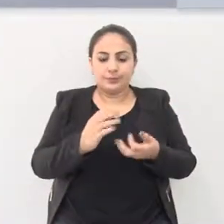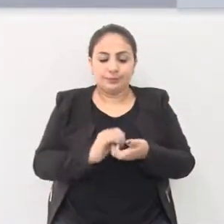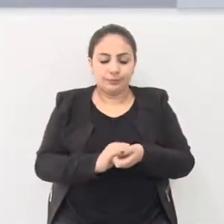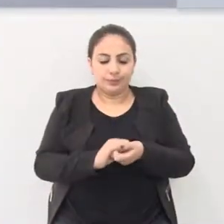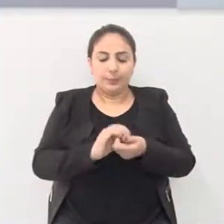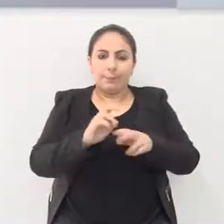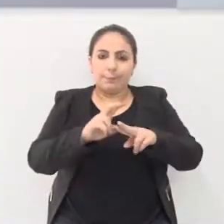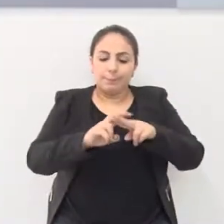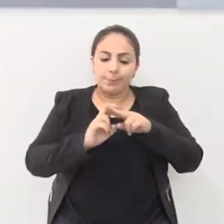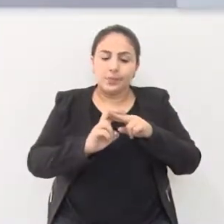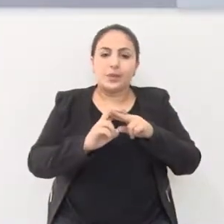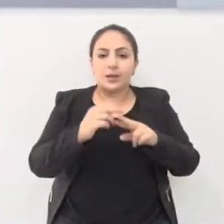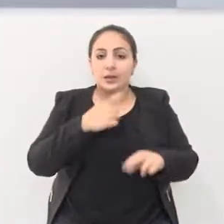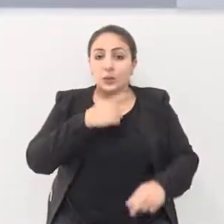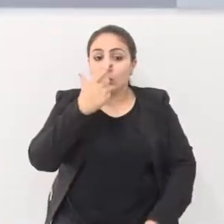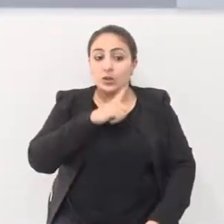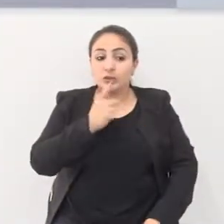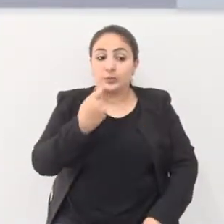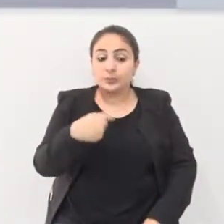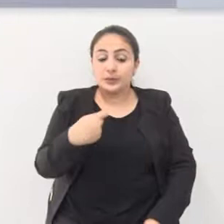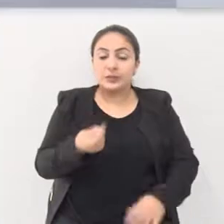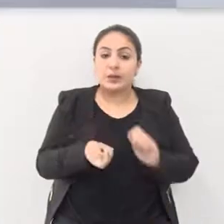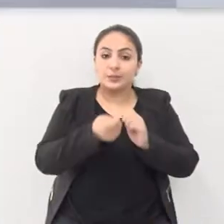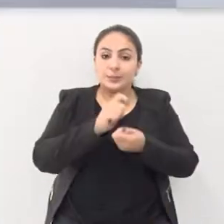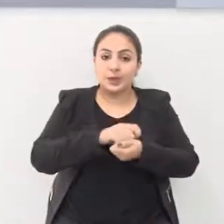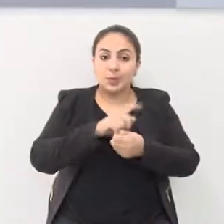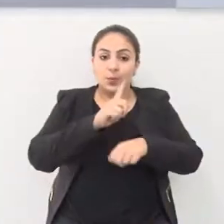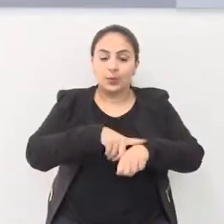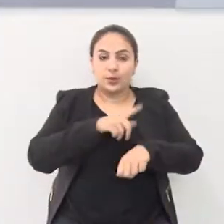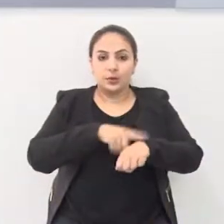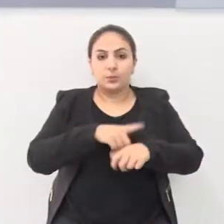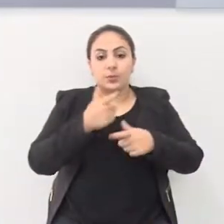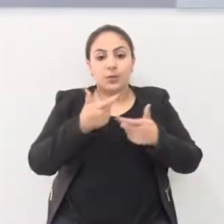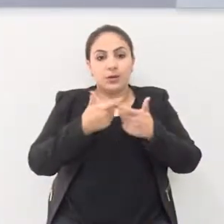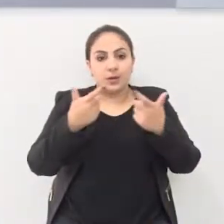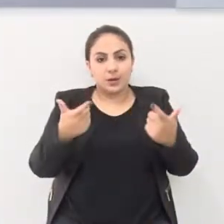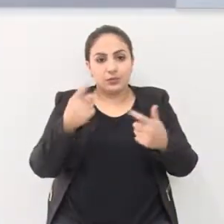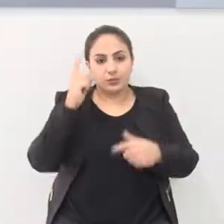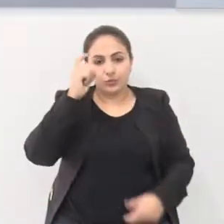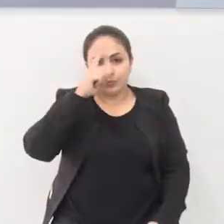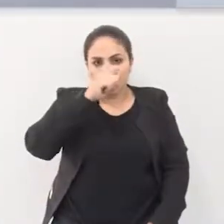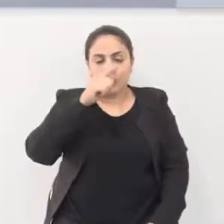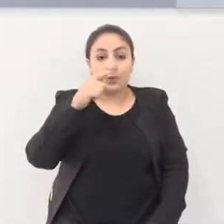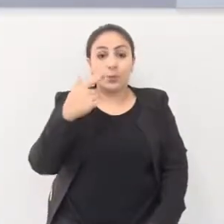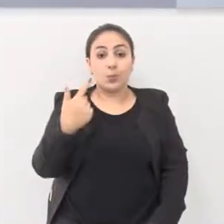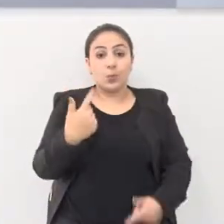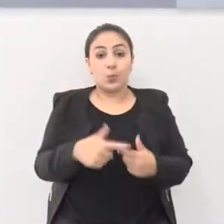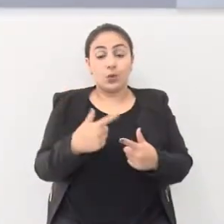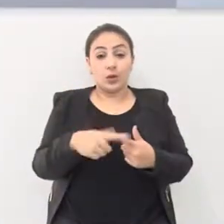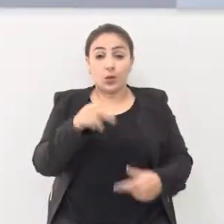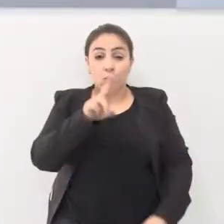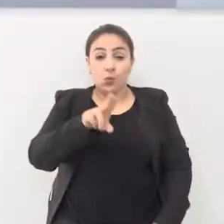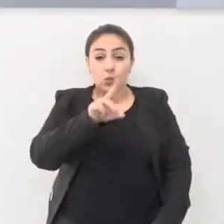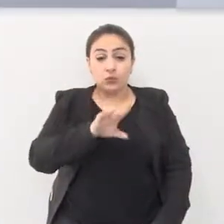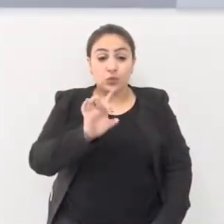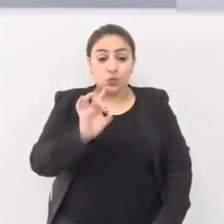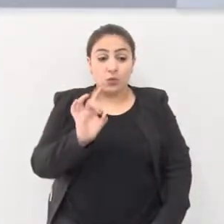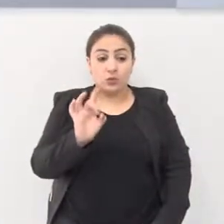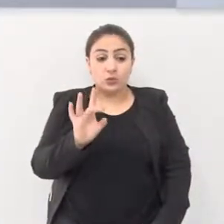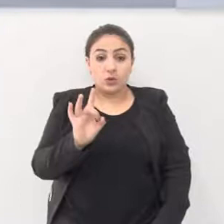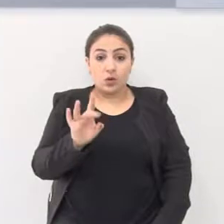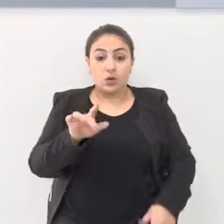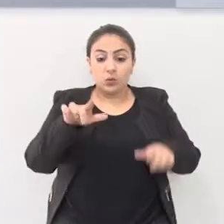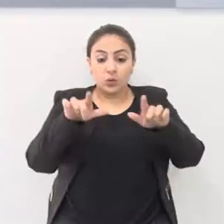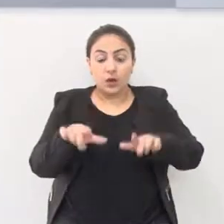devem ser feitas. Então, com adequação dos horários, mas essa é uma grande dificuldade deles, porque eles usam hoje